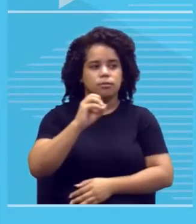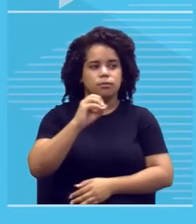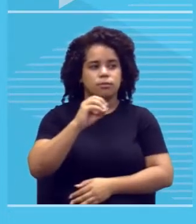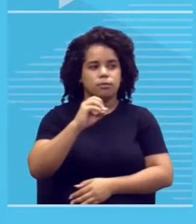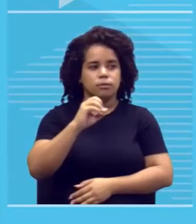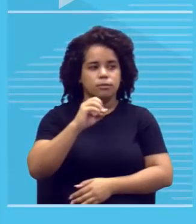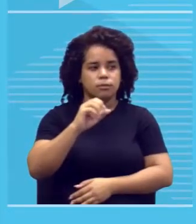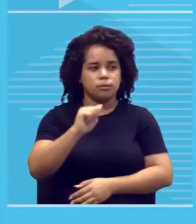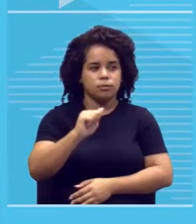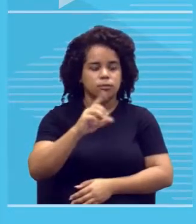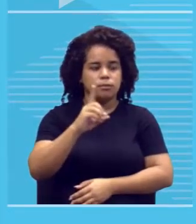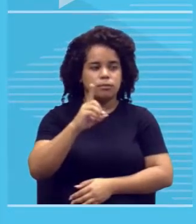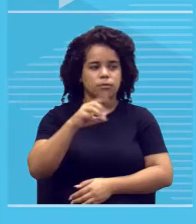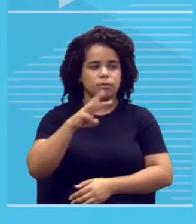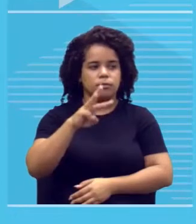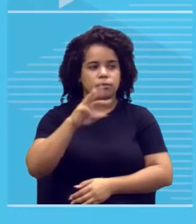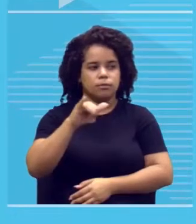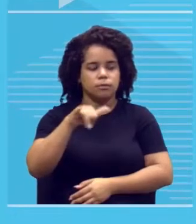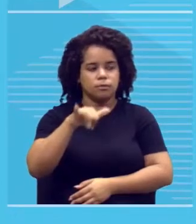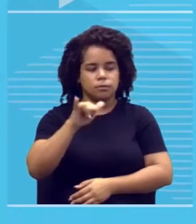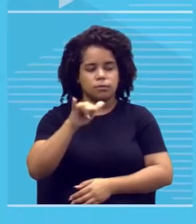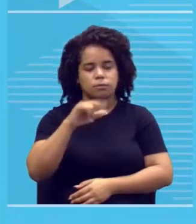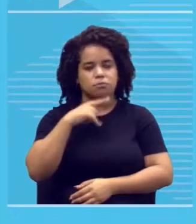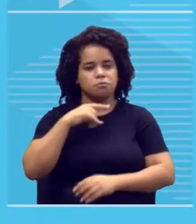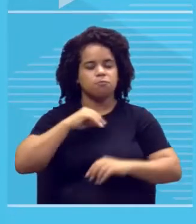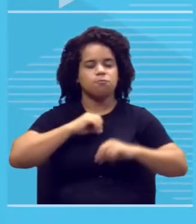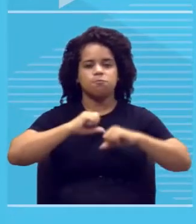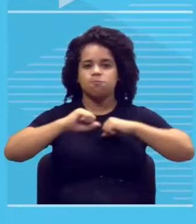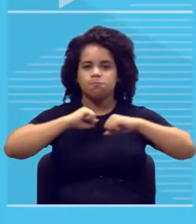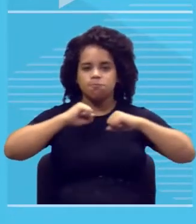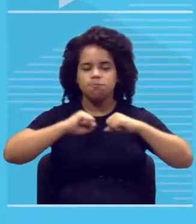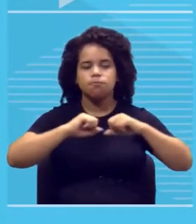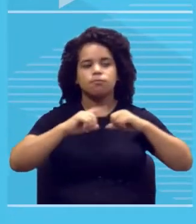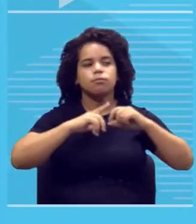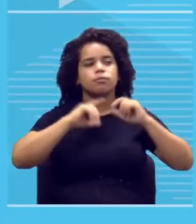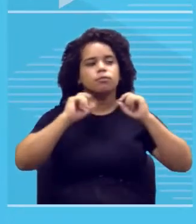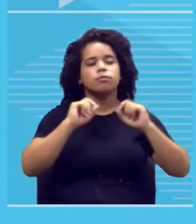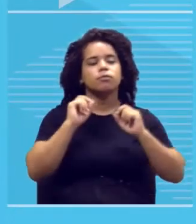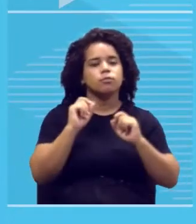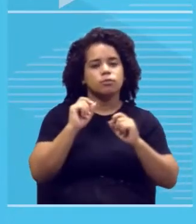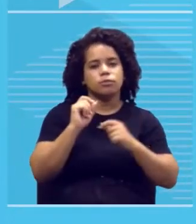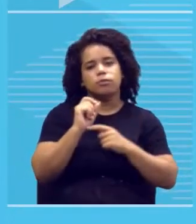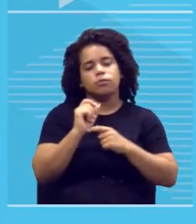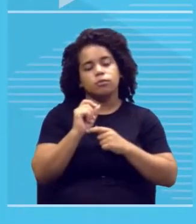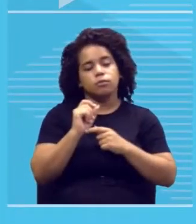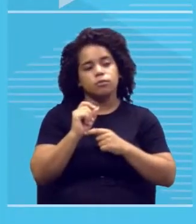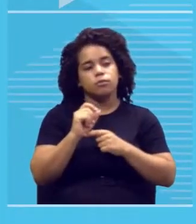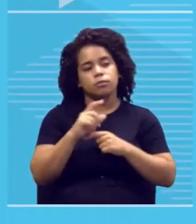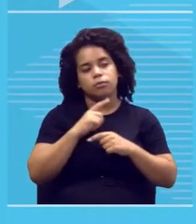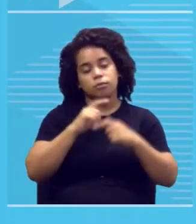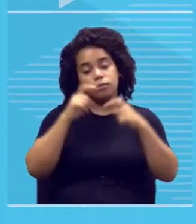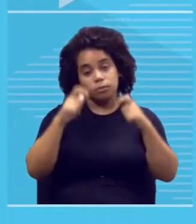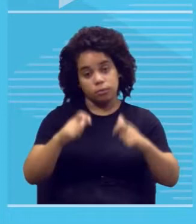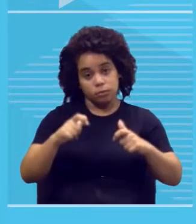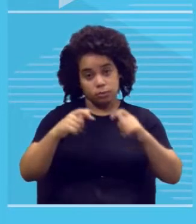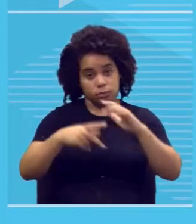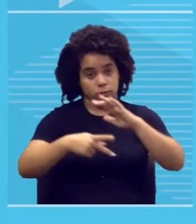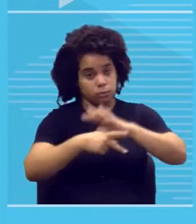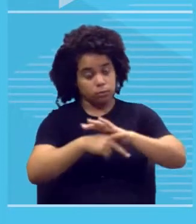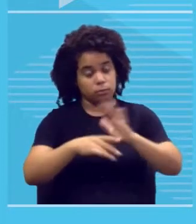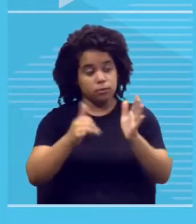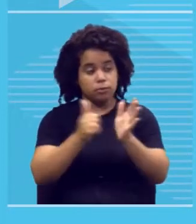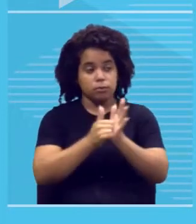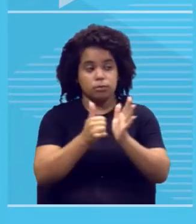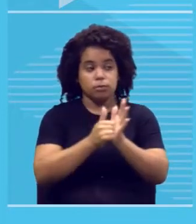estourando e quebrou existe um nicho na cidade de Nova York lá